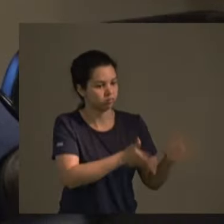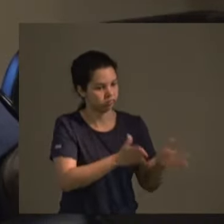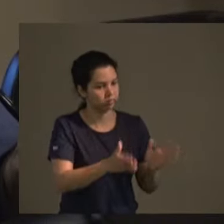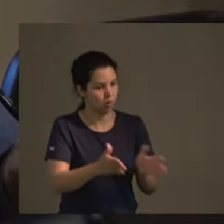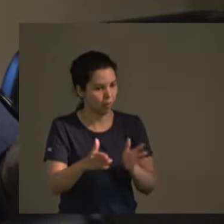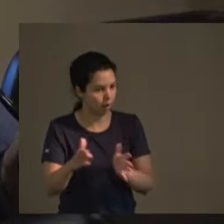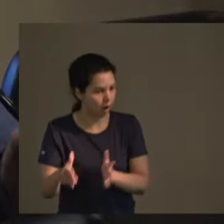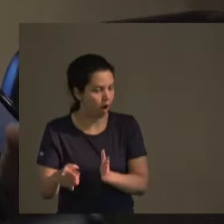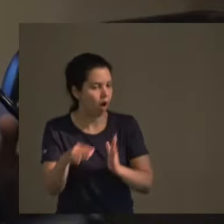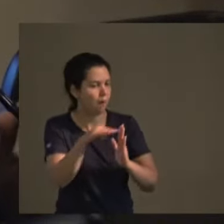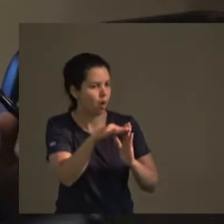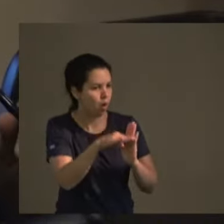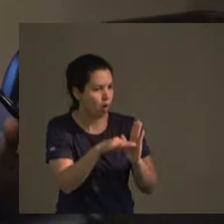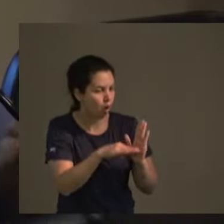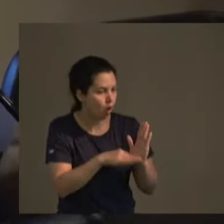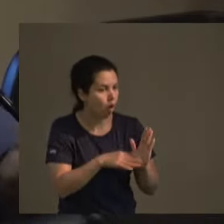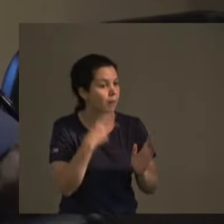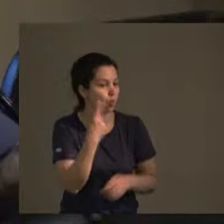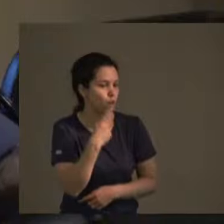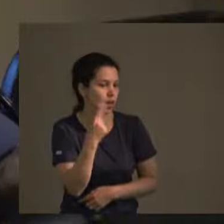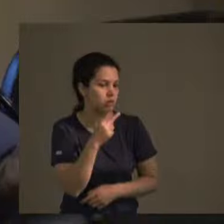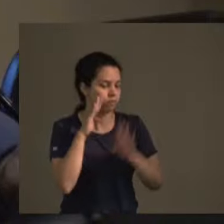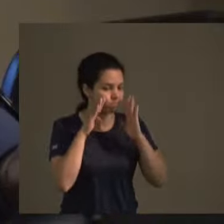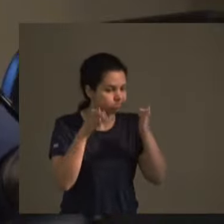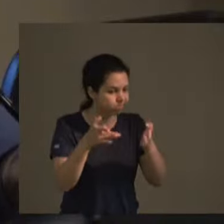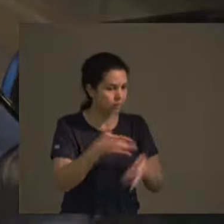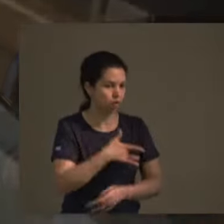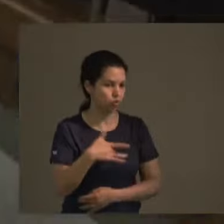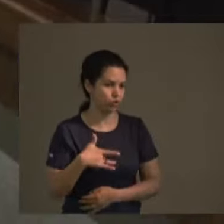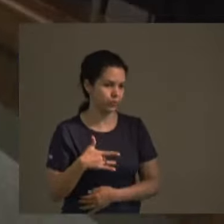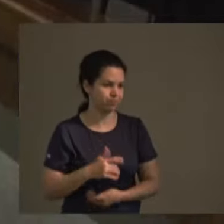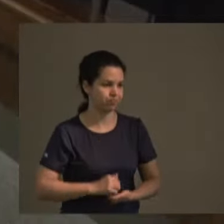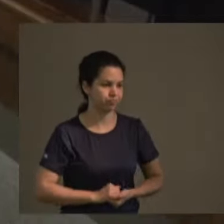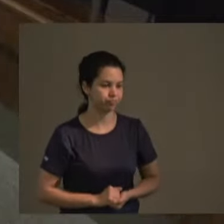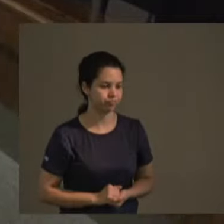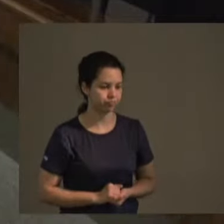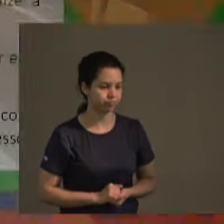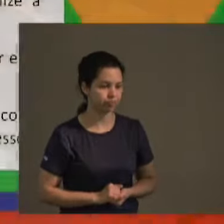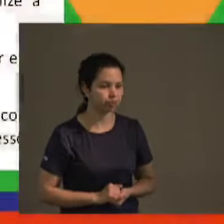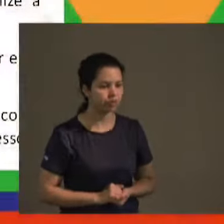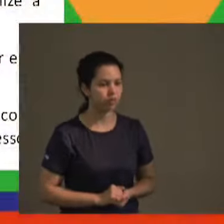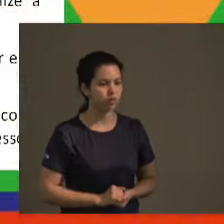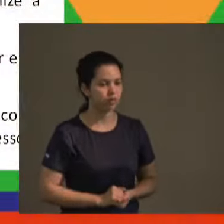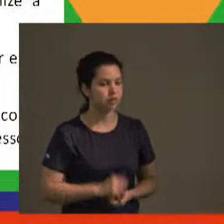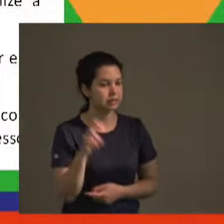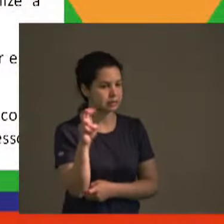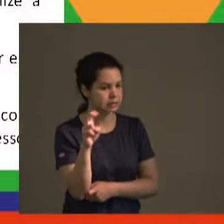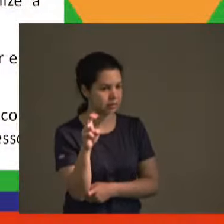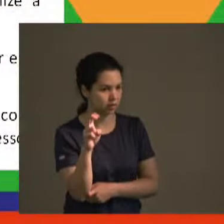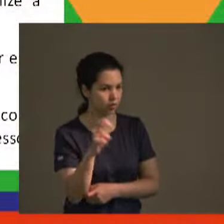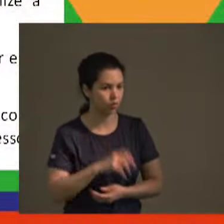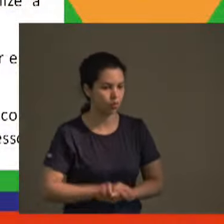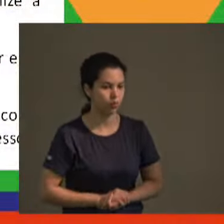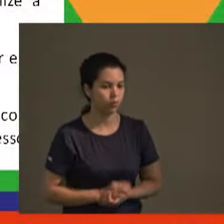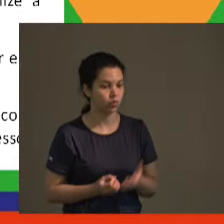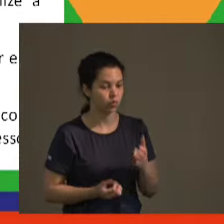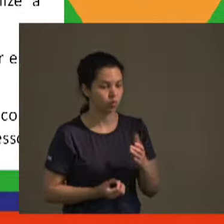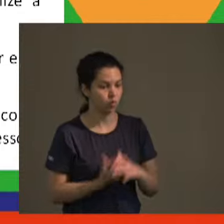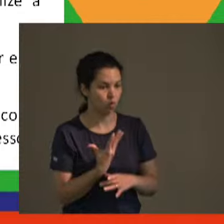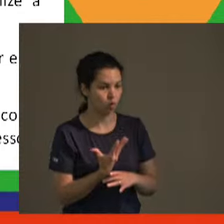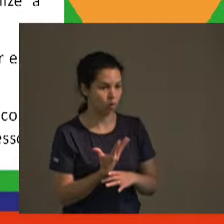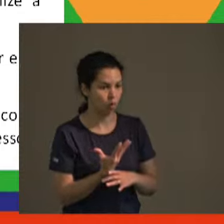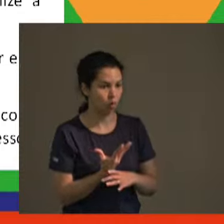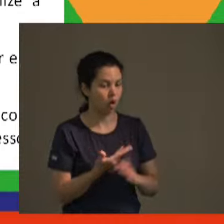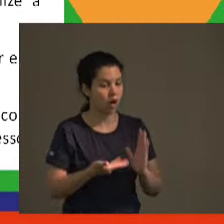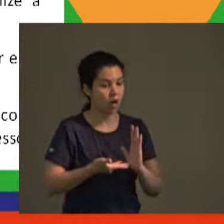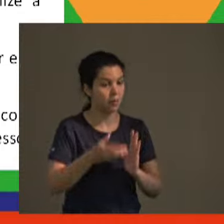medidas da política de saúde. 5. Instituição da Câmara Interministerial dos Direitos da Pessoa